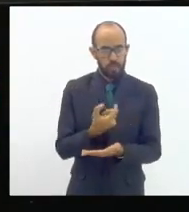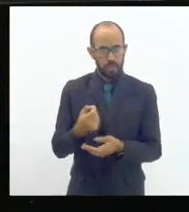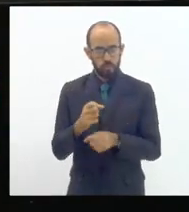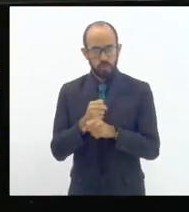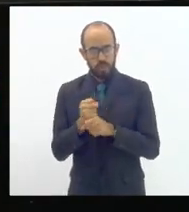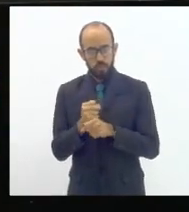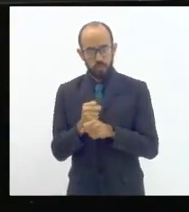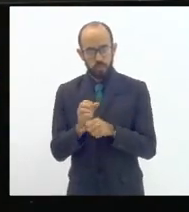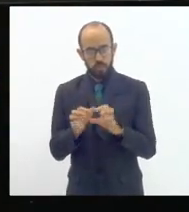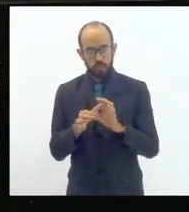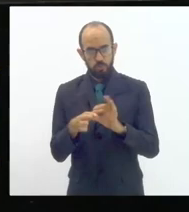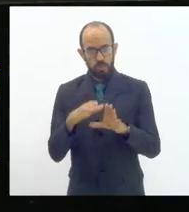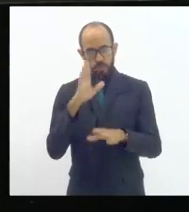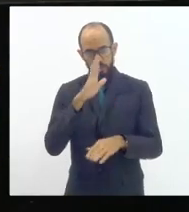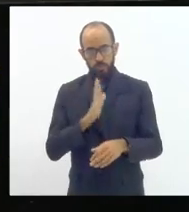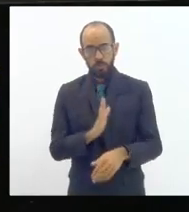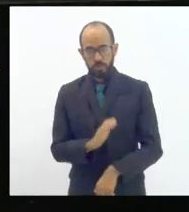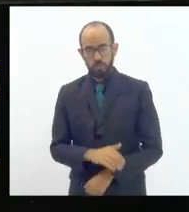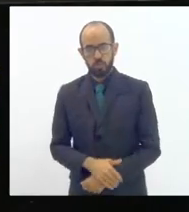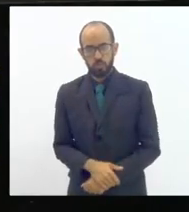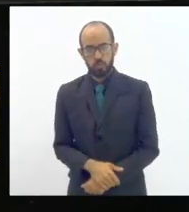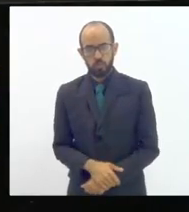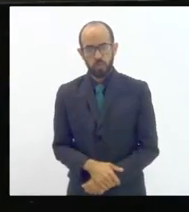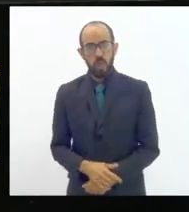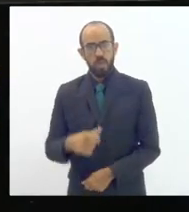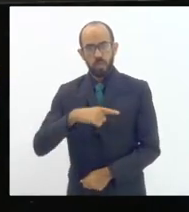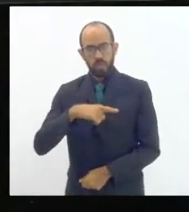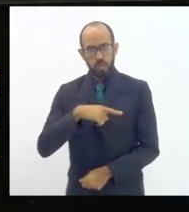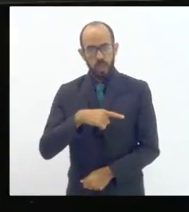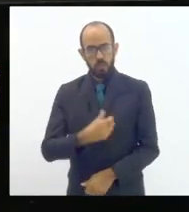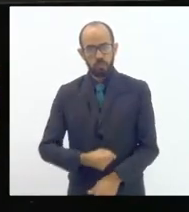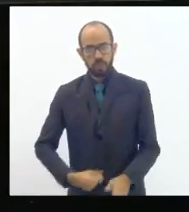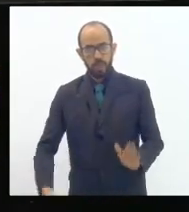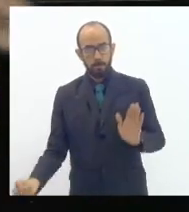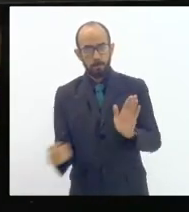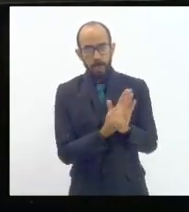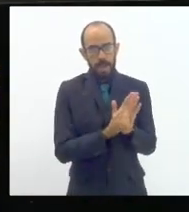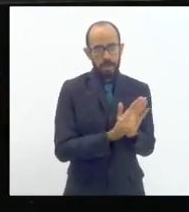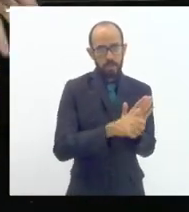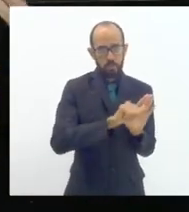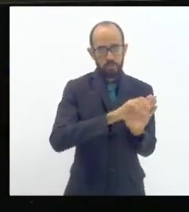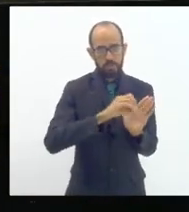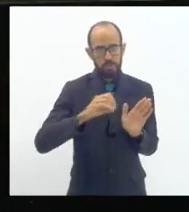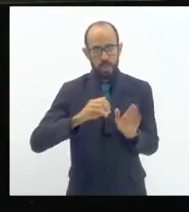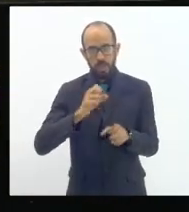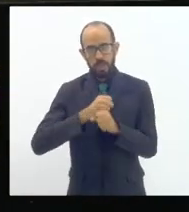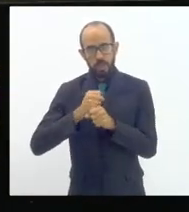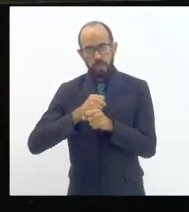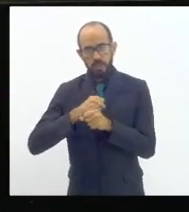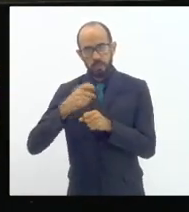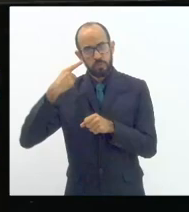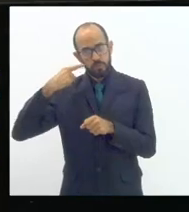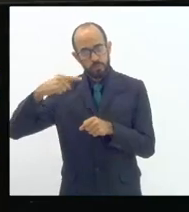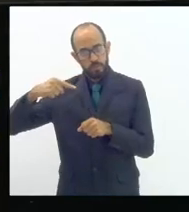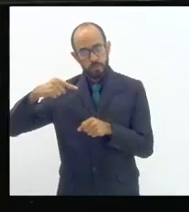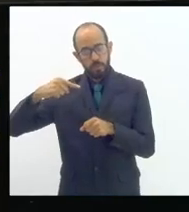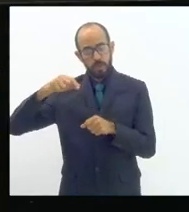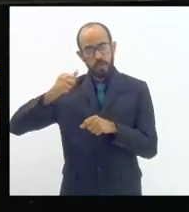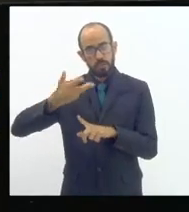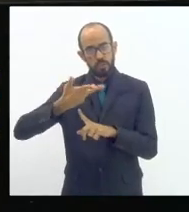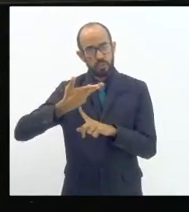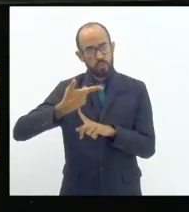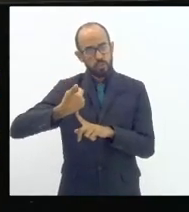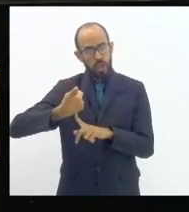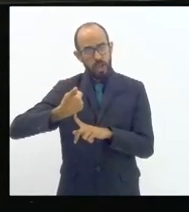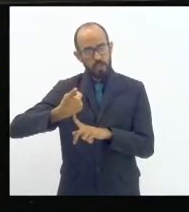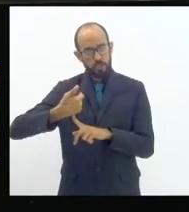da independência do Brasil. Temos este legado por conta dos 100 anos da Semana de Arte Moderna que se realizou